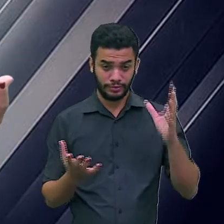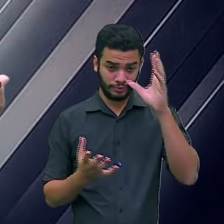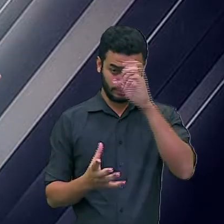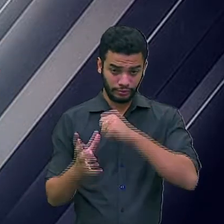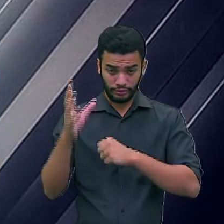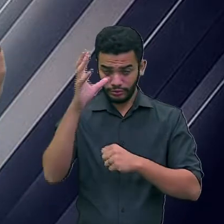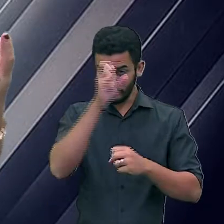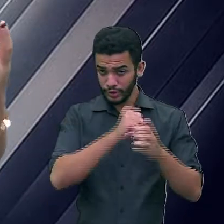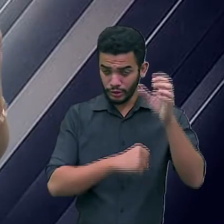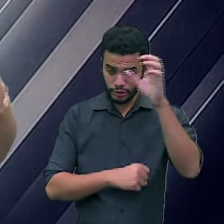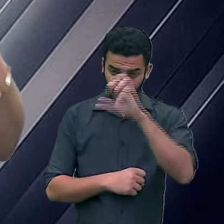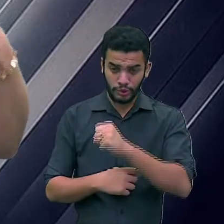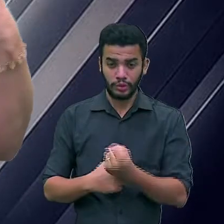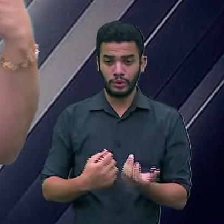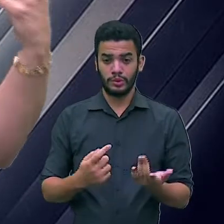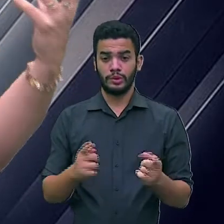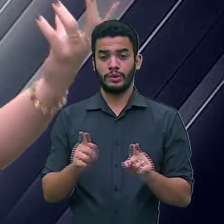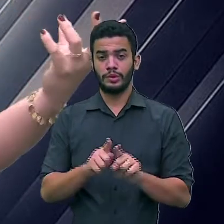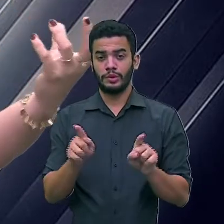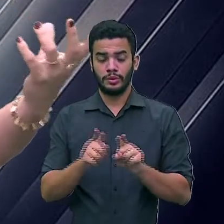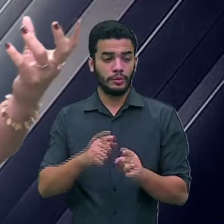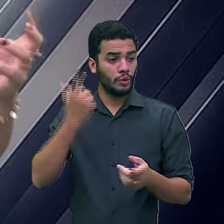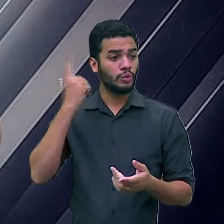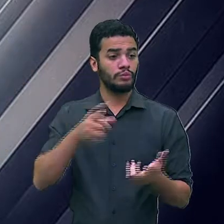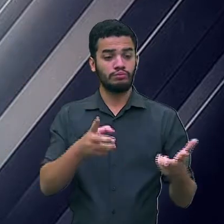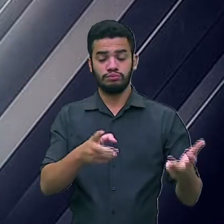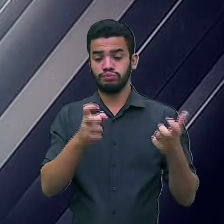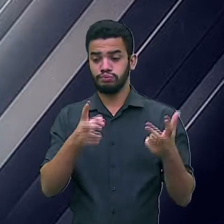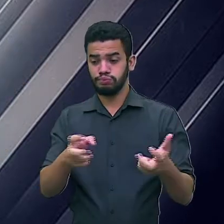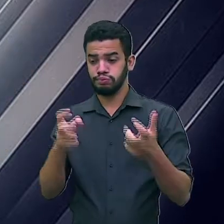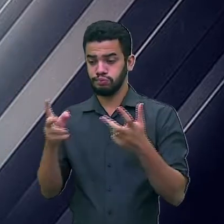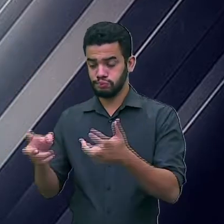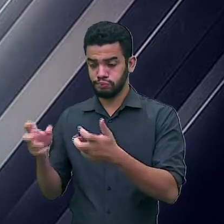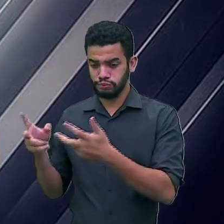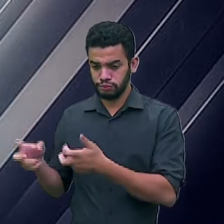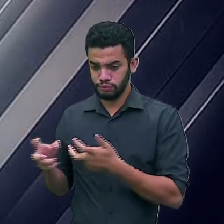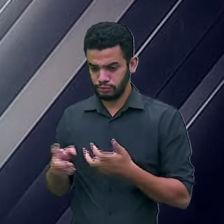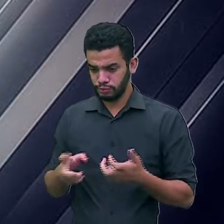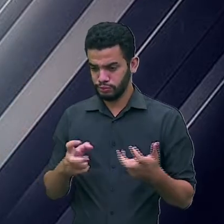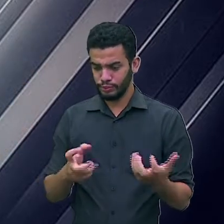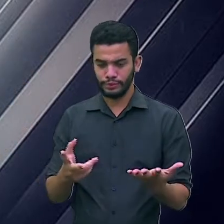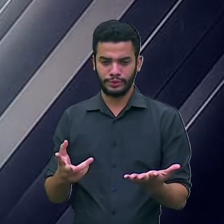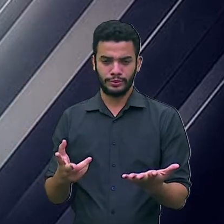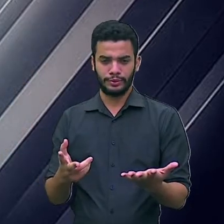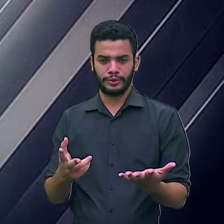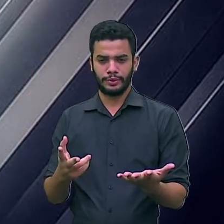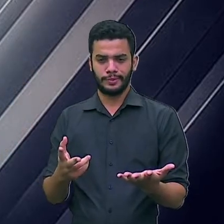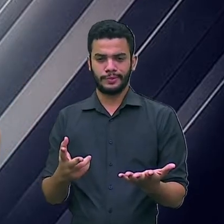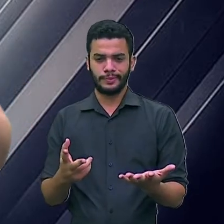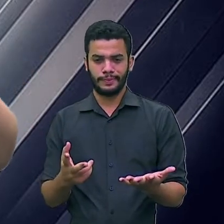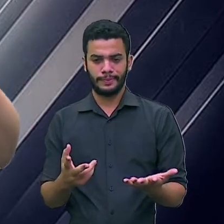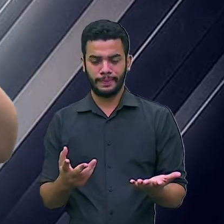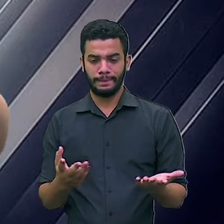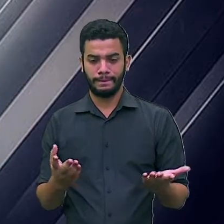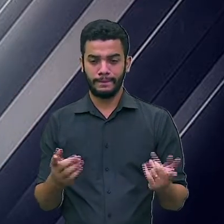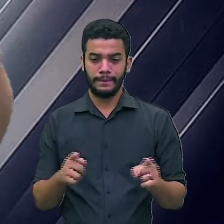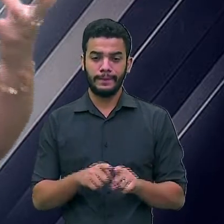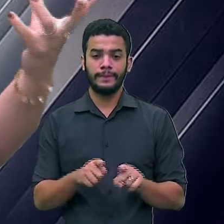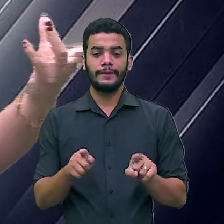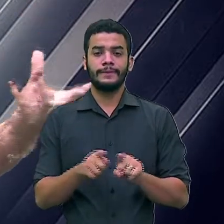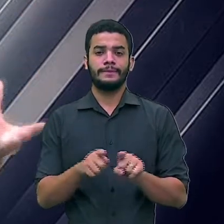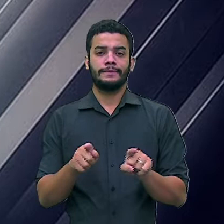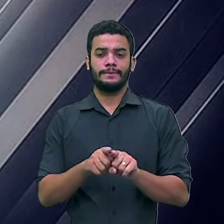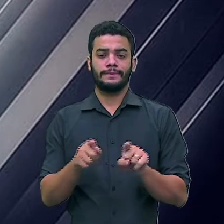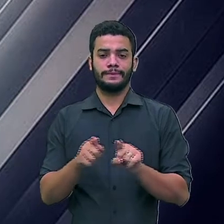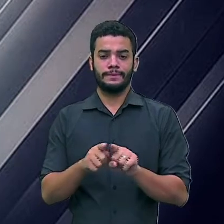mais, e passaremos a perceber algumas evidentes flexibilidades aí. E isso vai ampliar